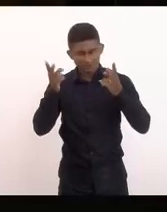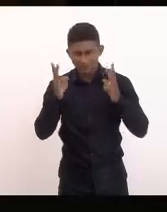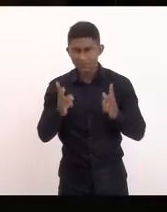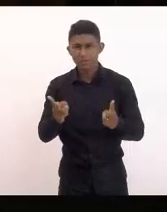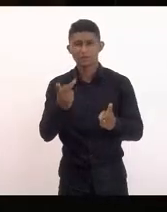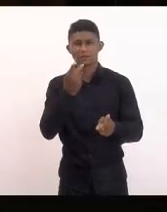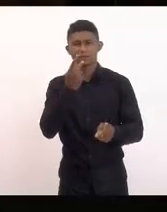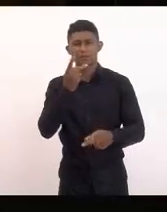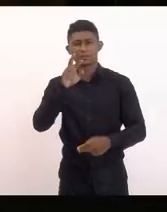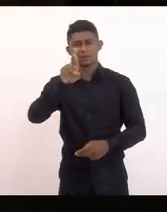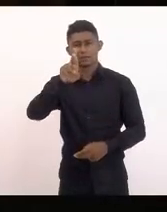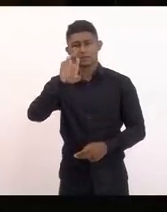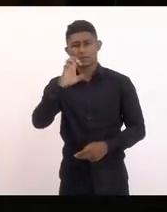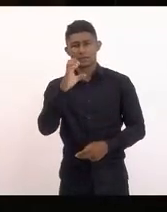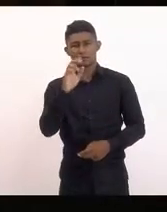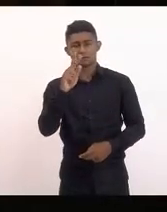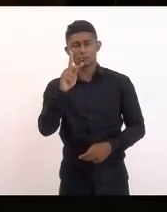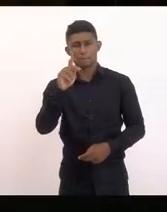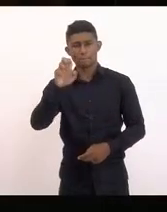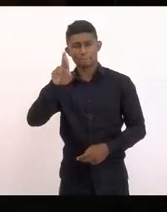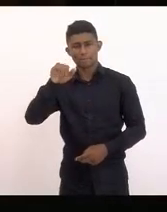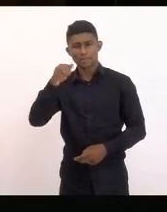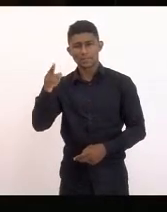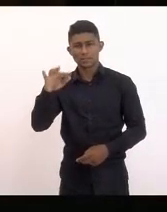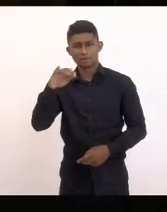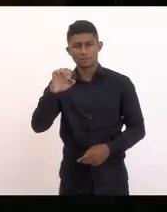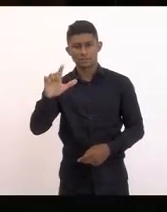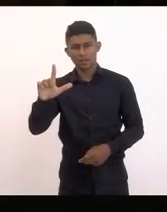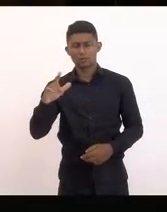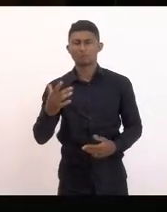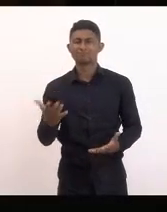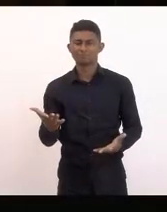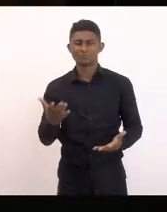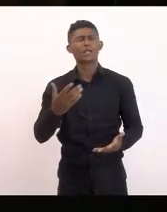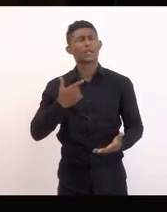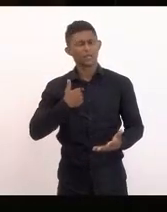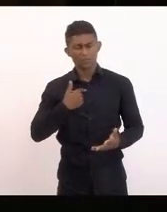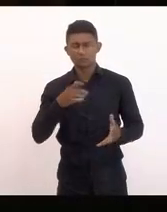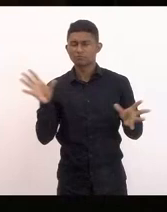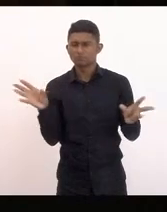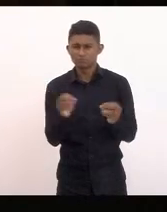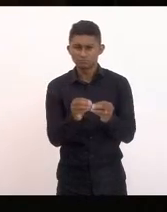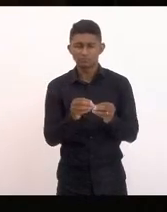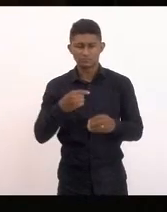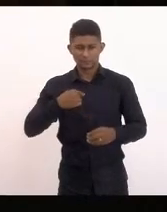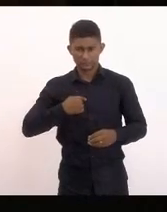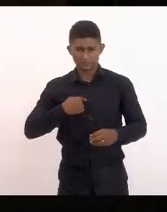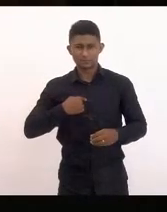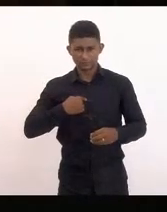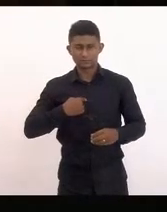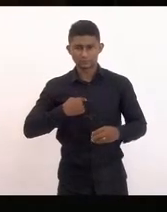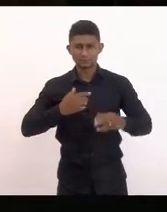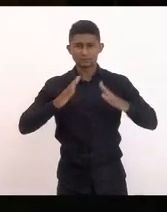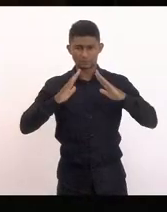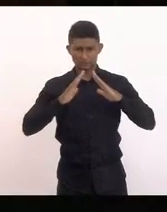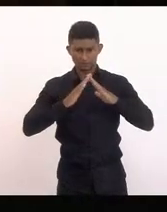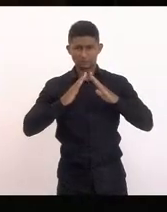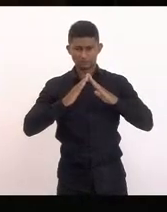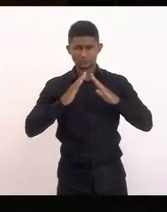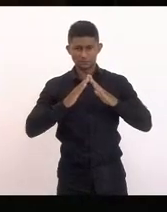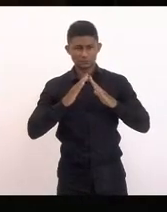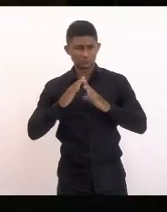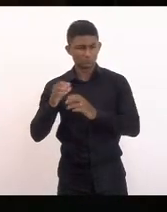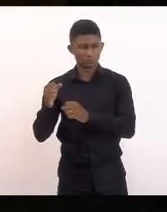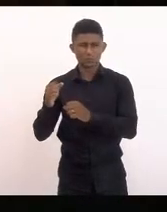recuperação fiscal. Mas, sendo breve em minhas palavras, pelo menos eu, como dona de casa, e eu já falei isso aqui, vou repetir mais